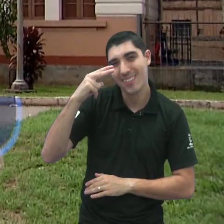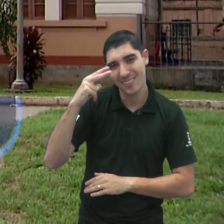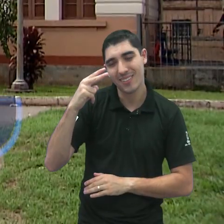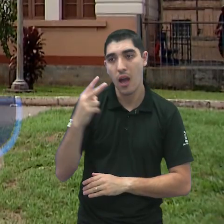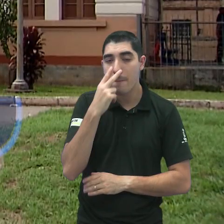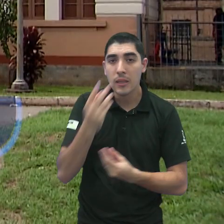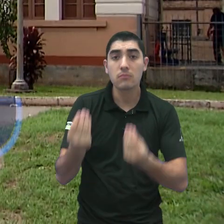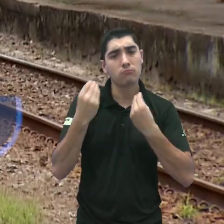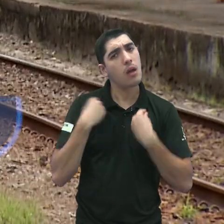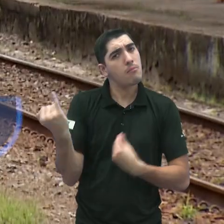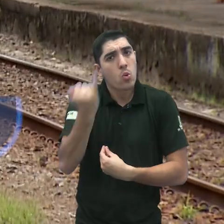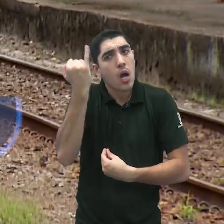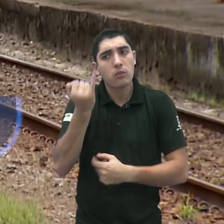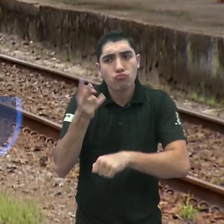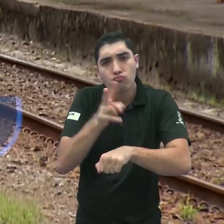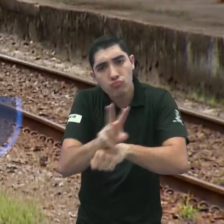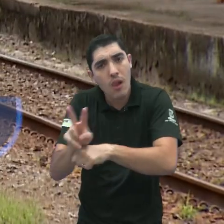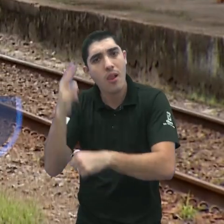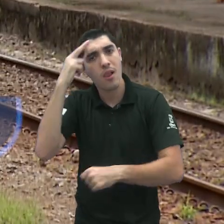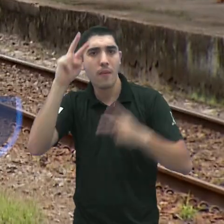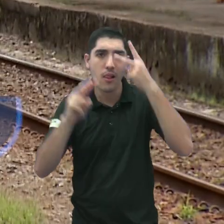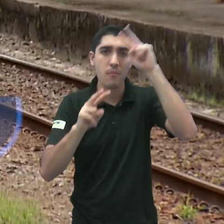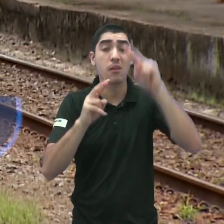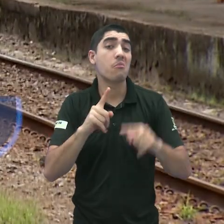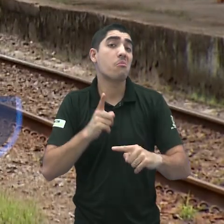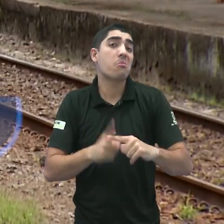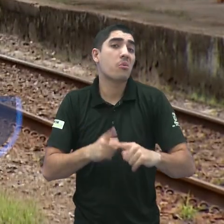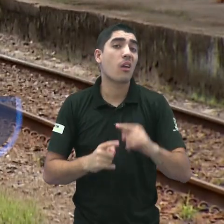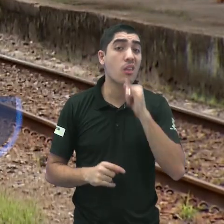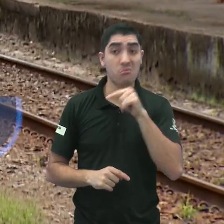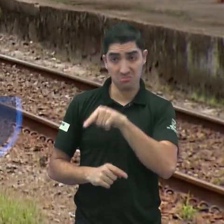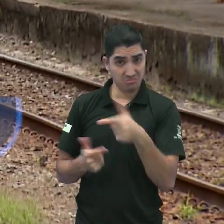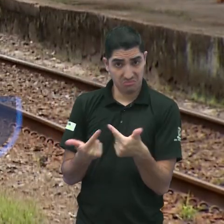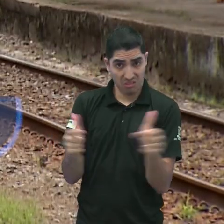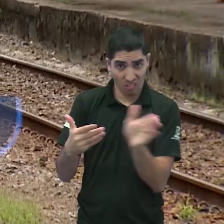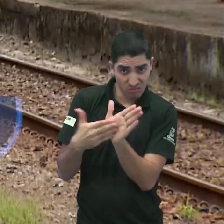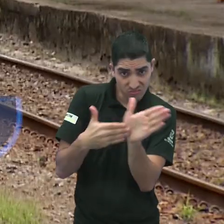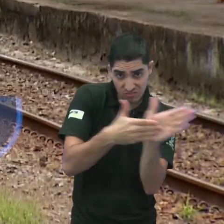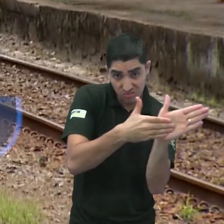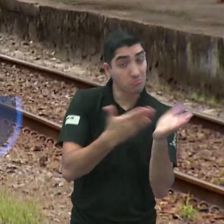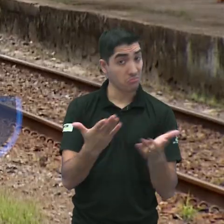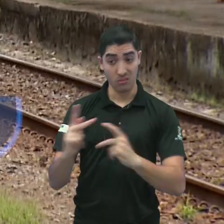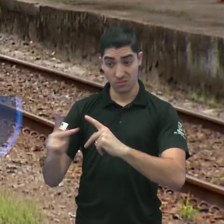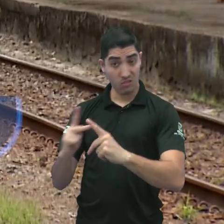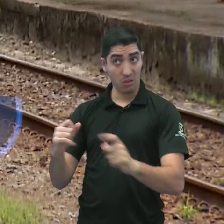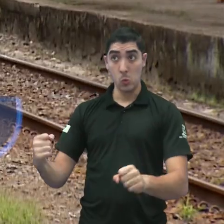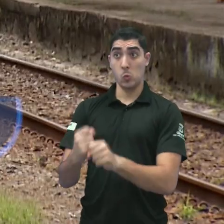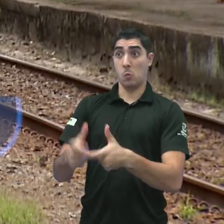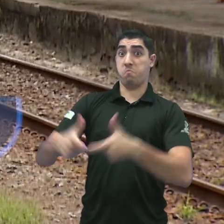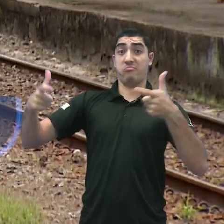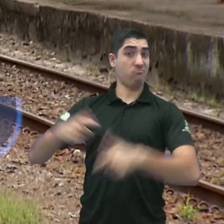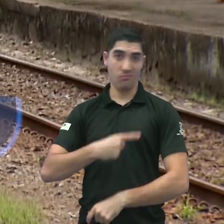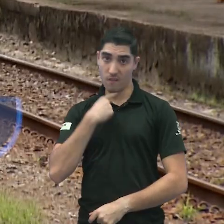inconsciente, é importante a gente preservar, porque se não fosse o trem, né, dificilmente São José seria o que